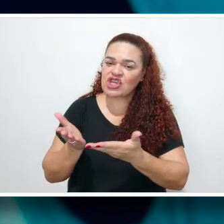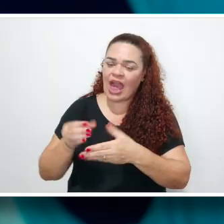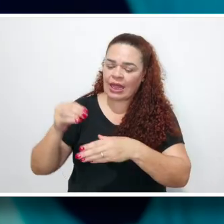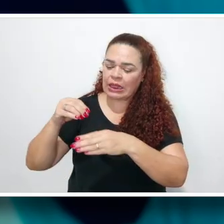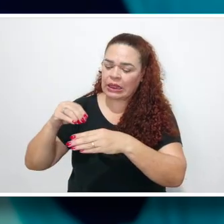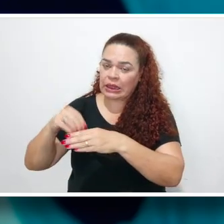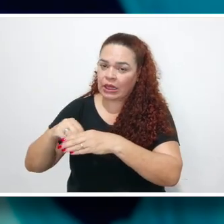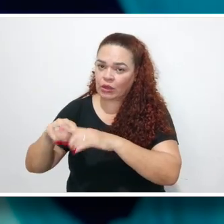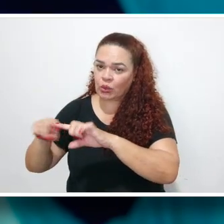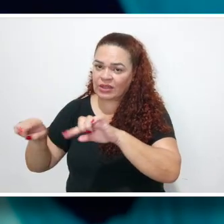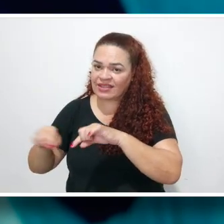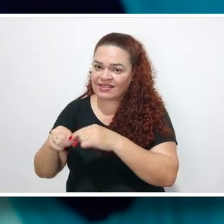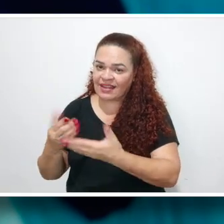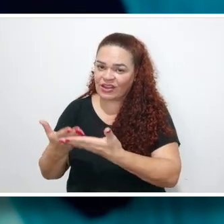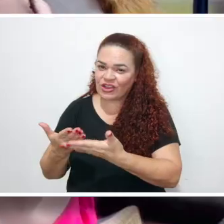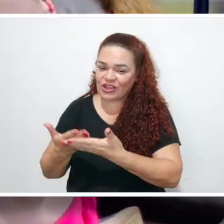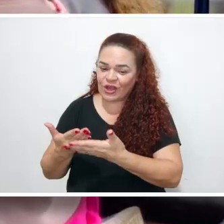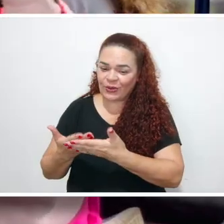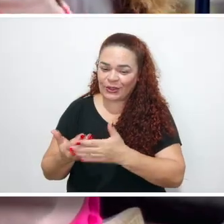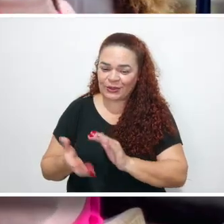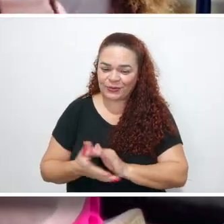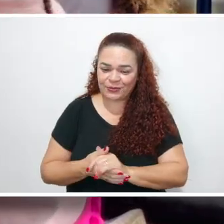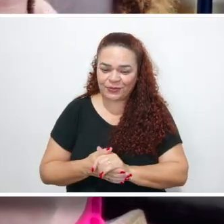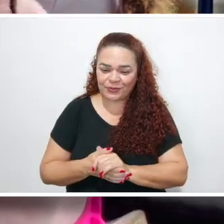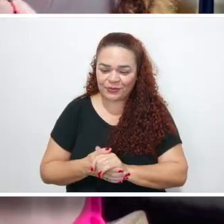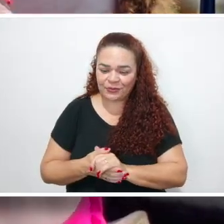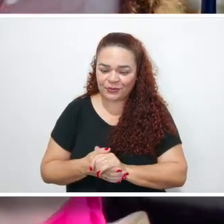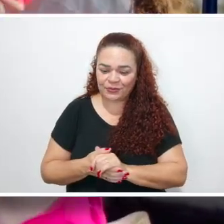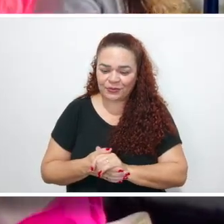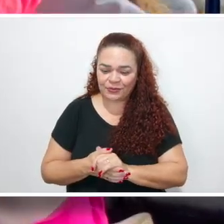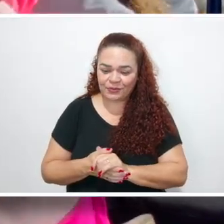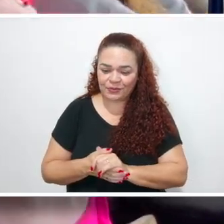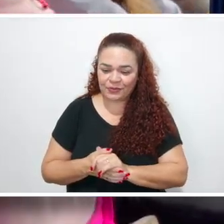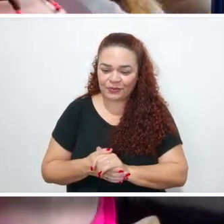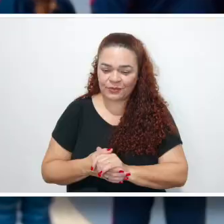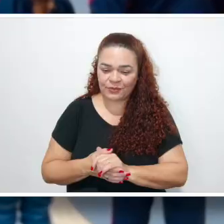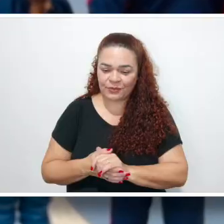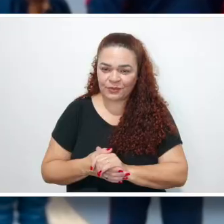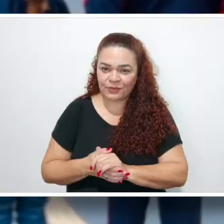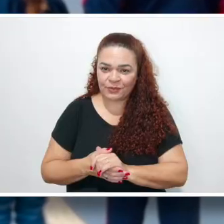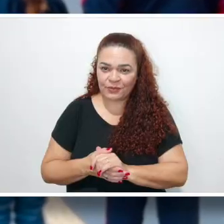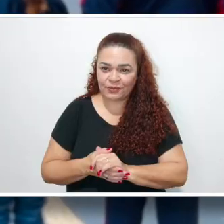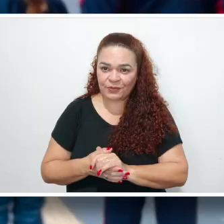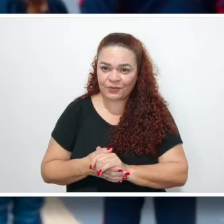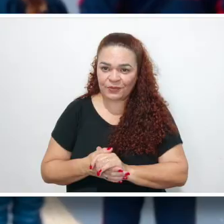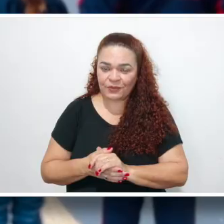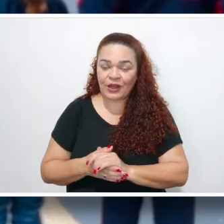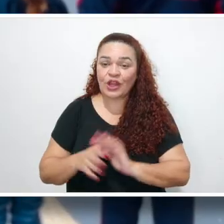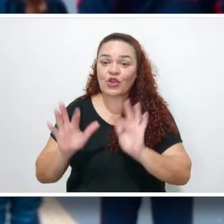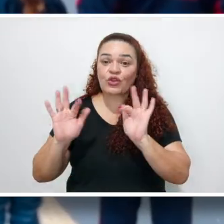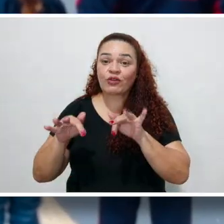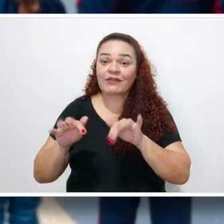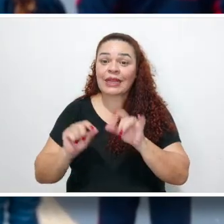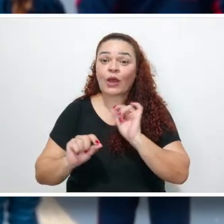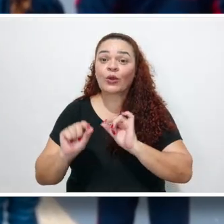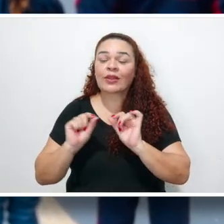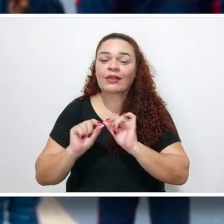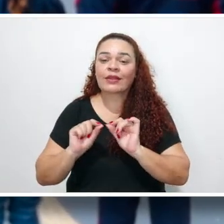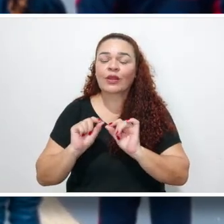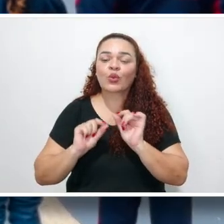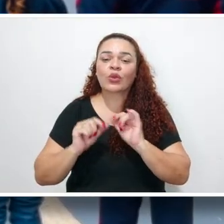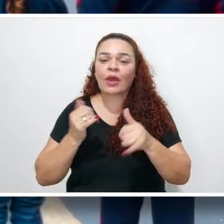foi trabalhada na sala de aula, escolhida por eles. Ao final, a gente tem uma